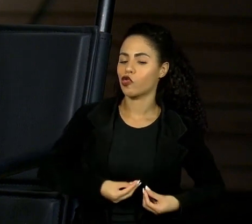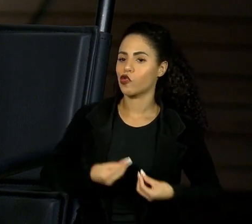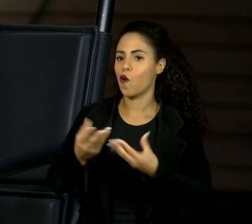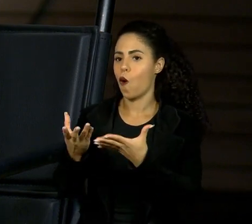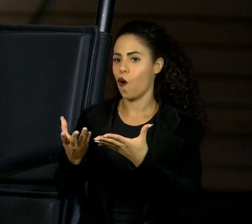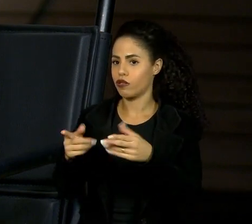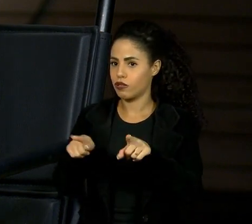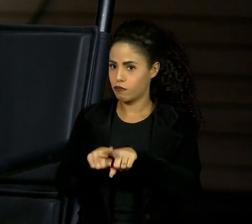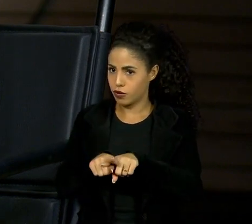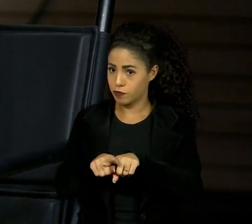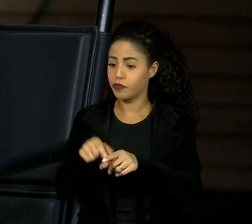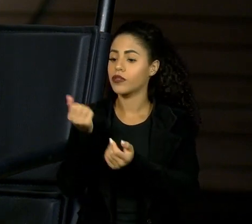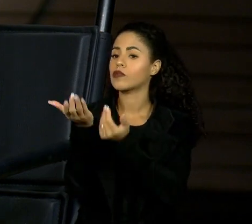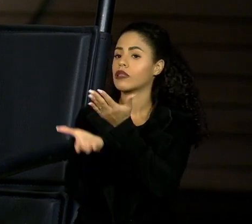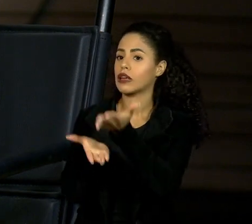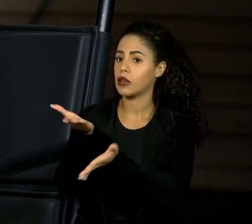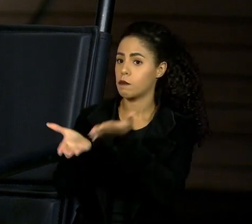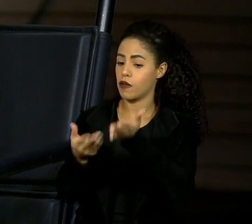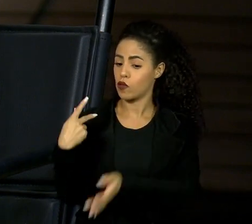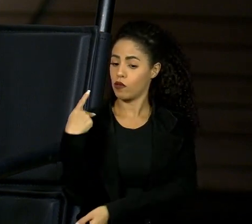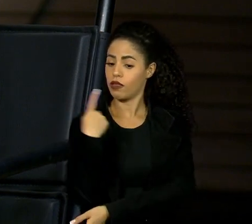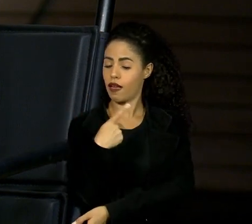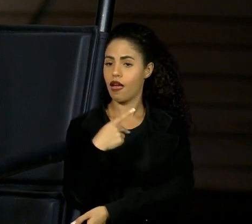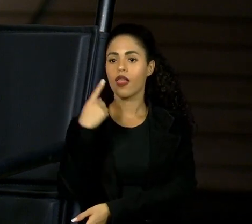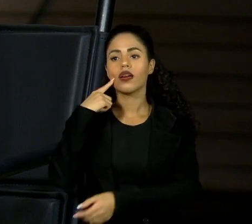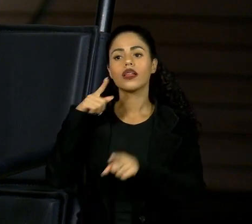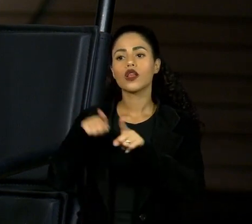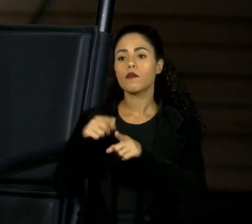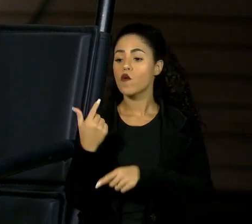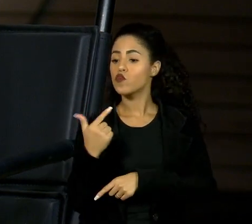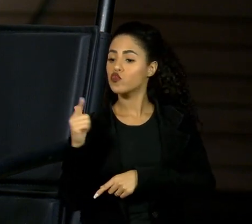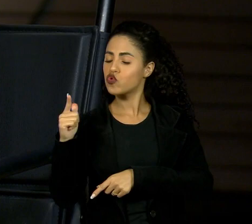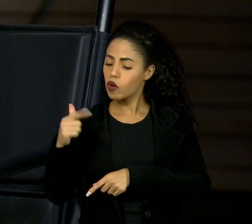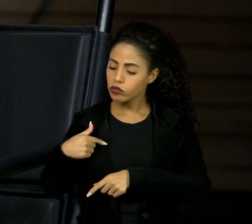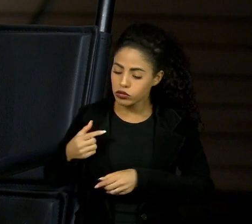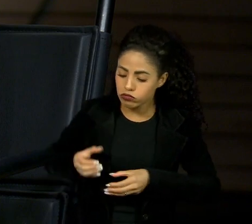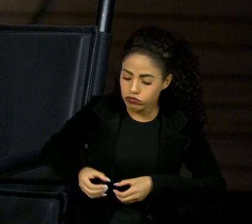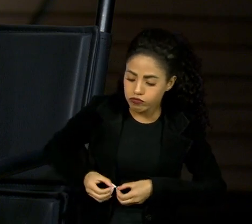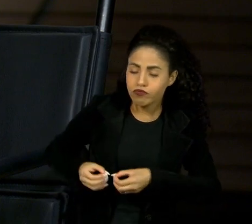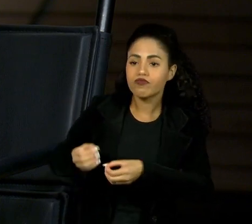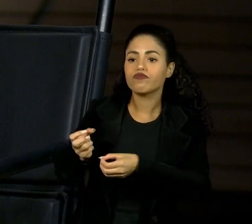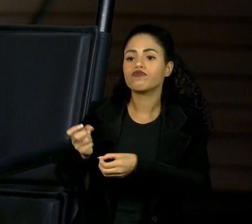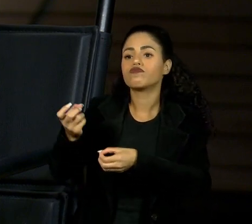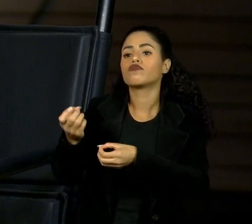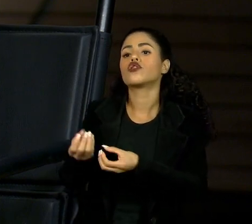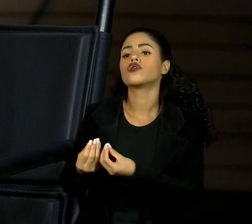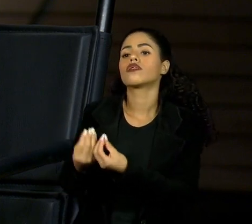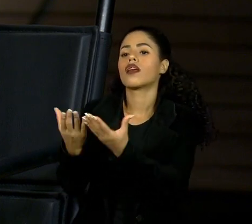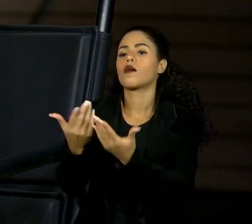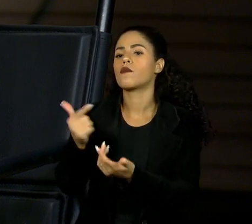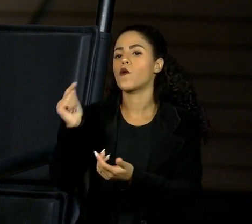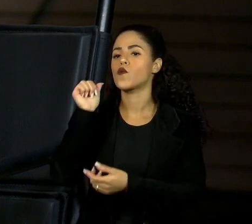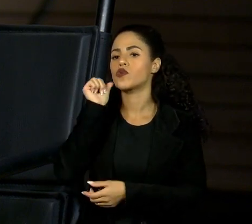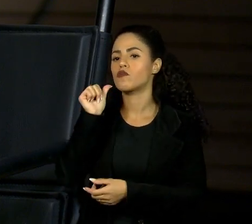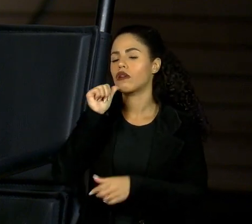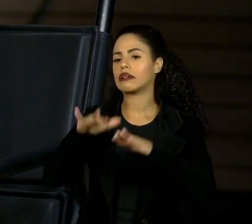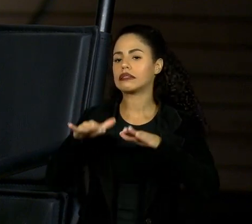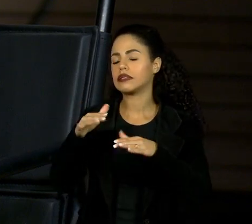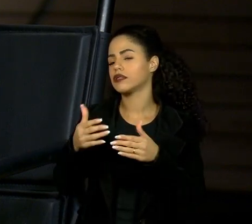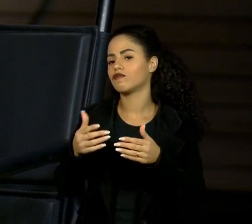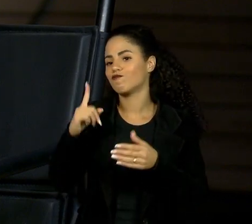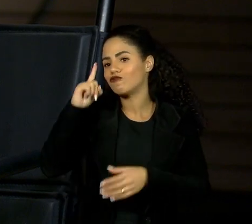Então, ela faz o tratamento dela e compartilha parte dos seus óvulos com uma mulher que não consegue mais obter ou não tem